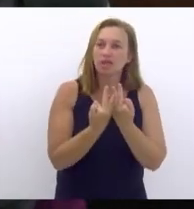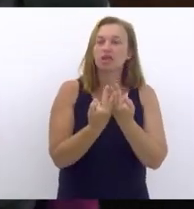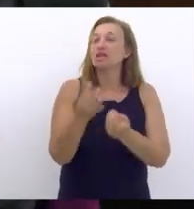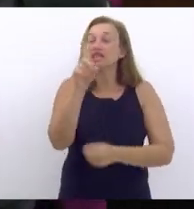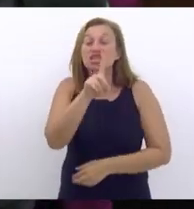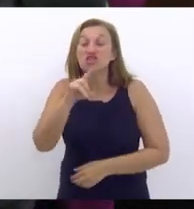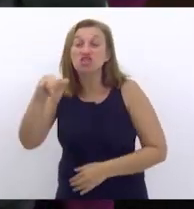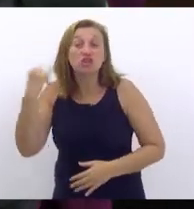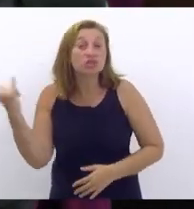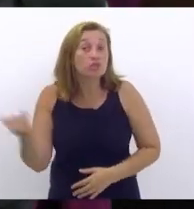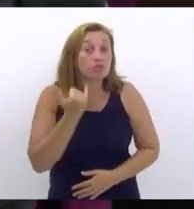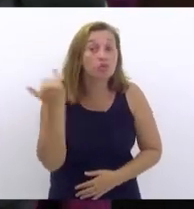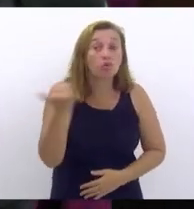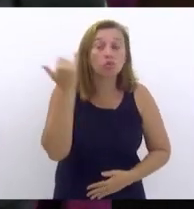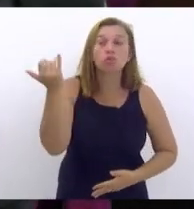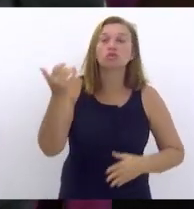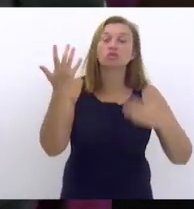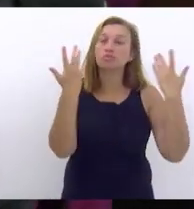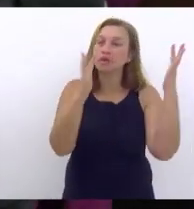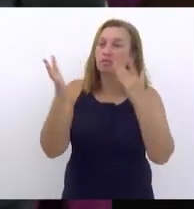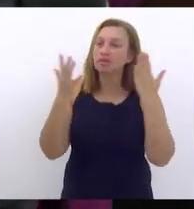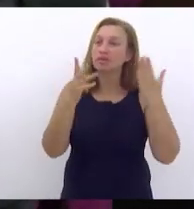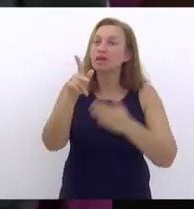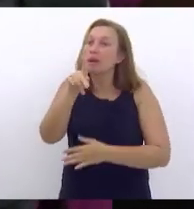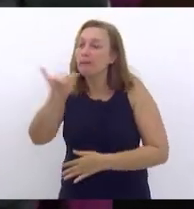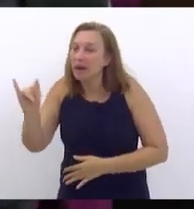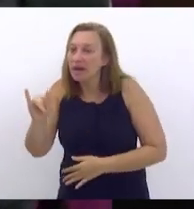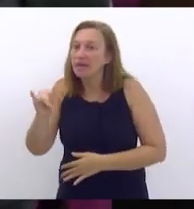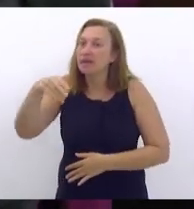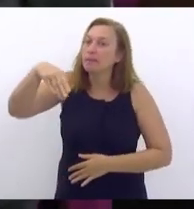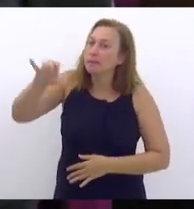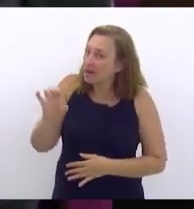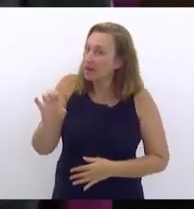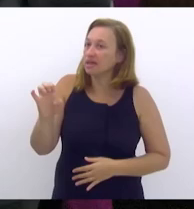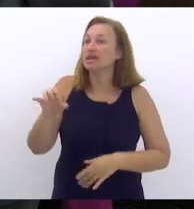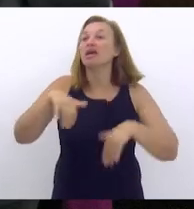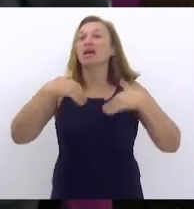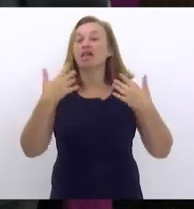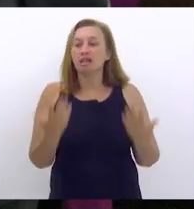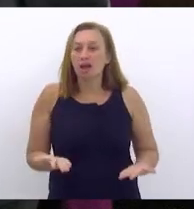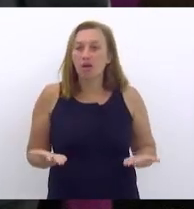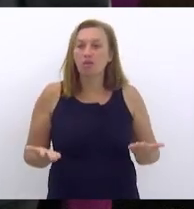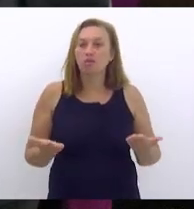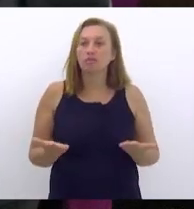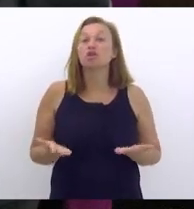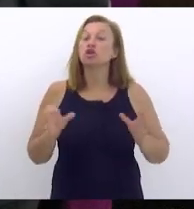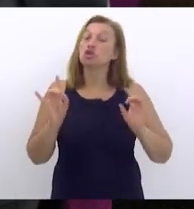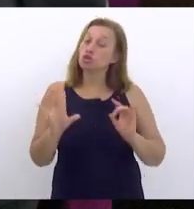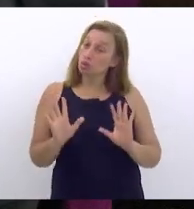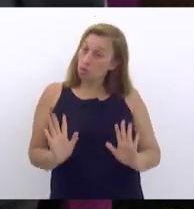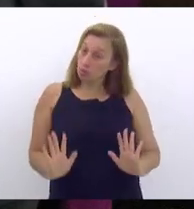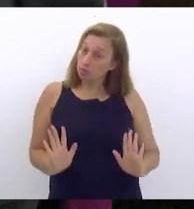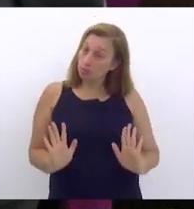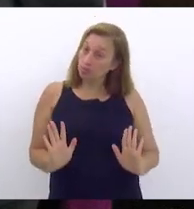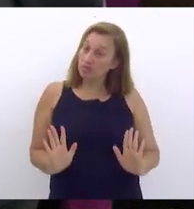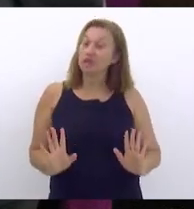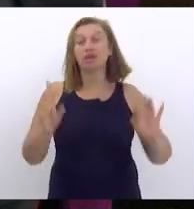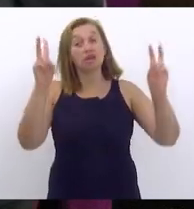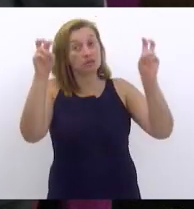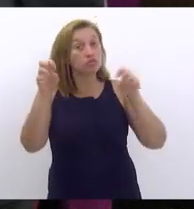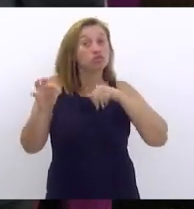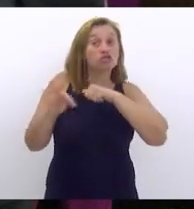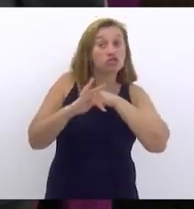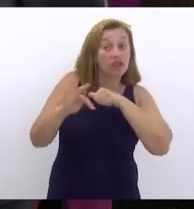dia importante da comemoração de pais e de mães. Então, só que há questões técnicas